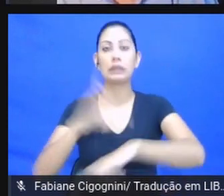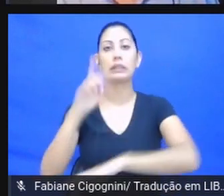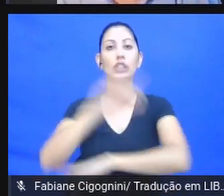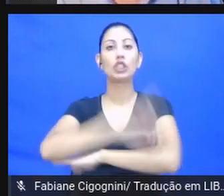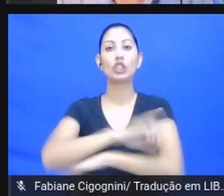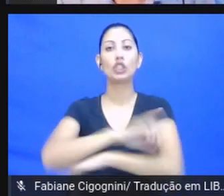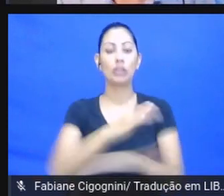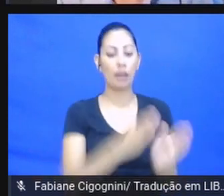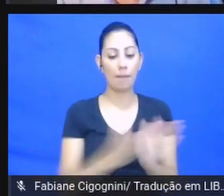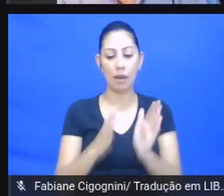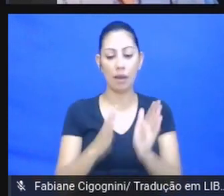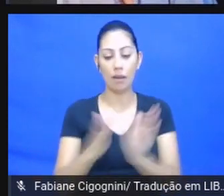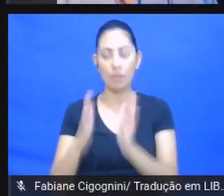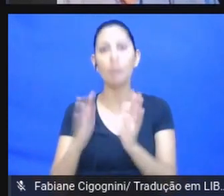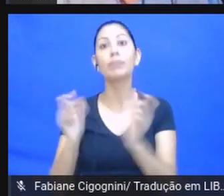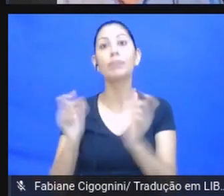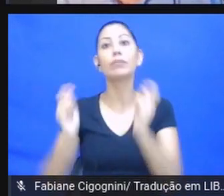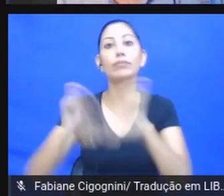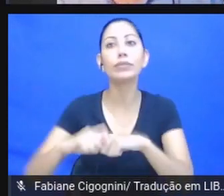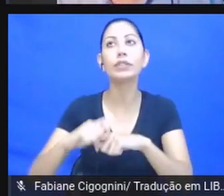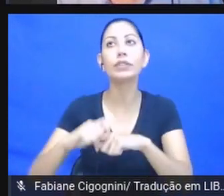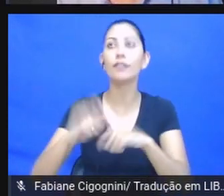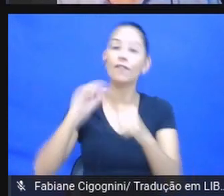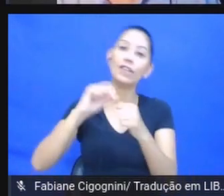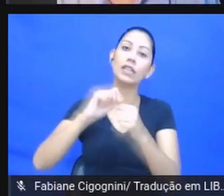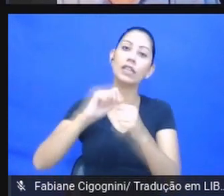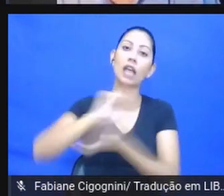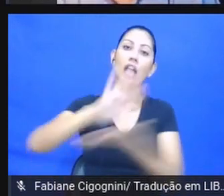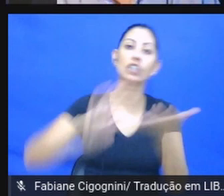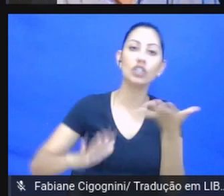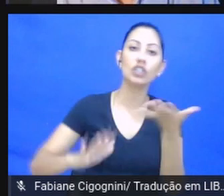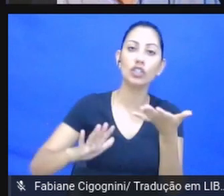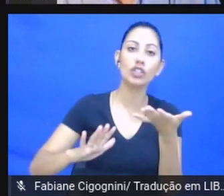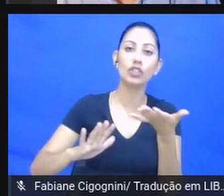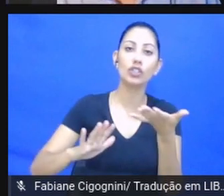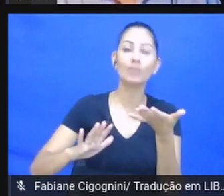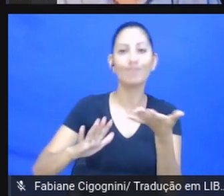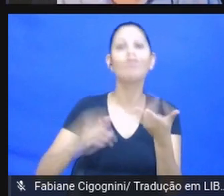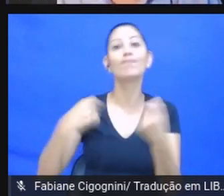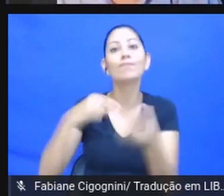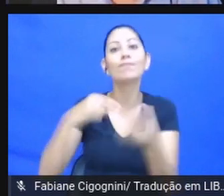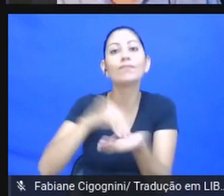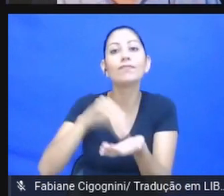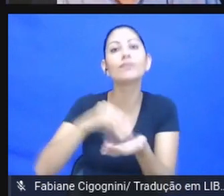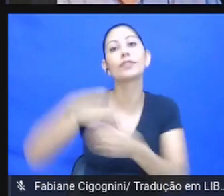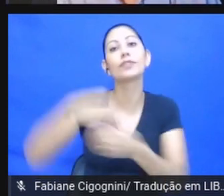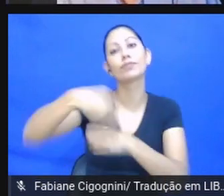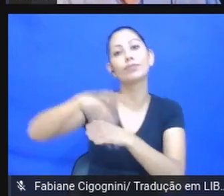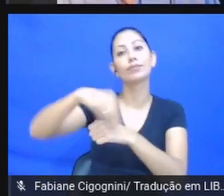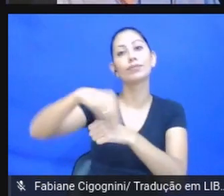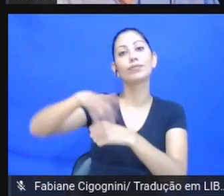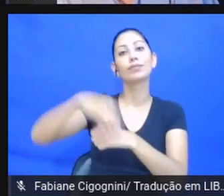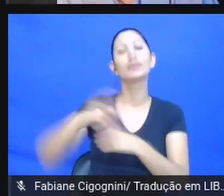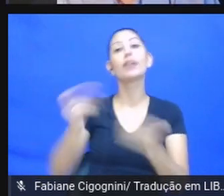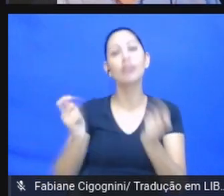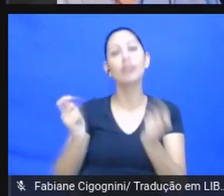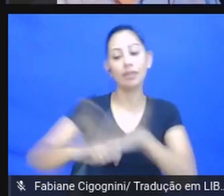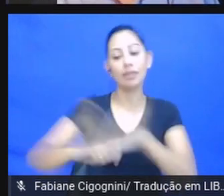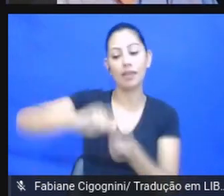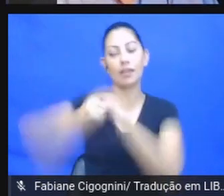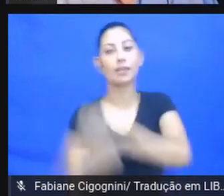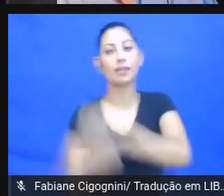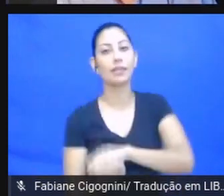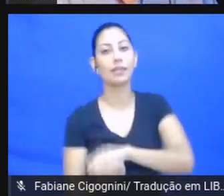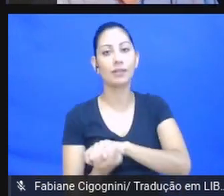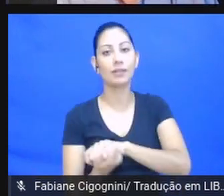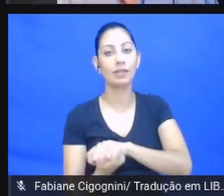de diminuir essa defasagem e encontrar algumas saídas. Estamos falando também